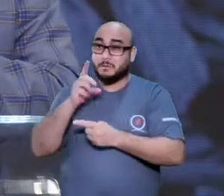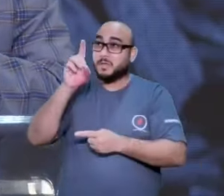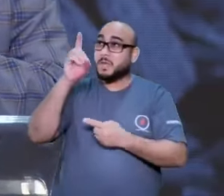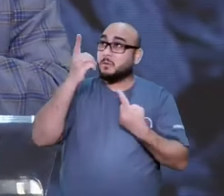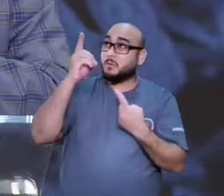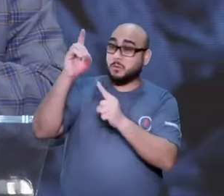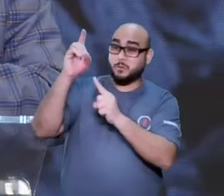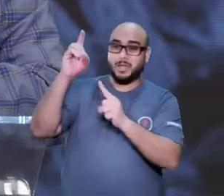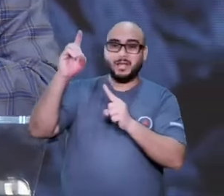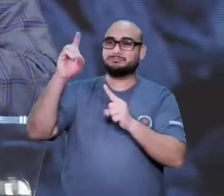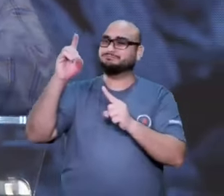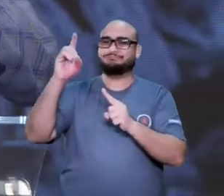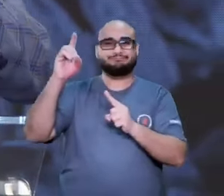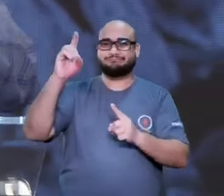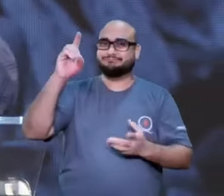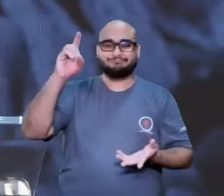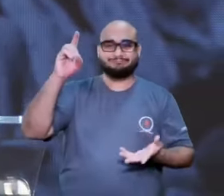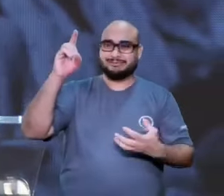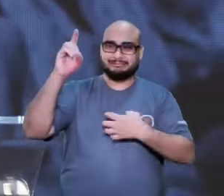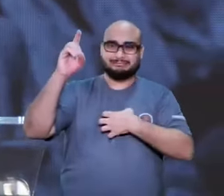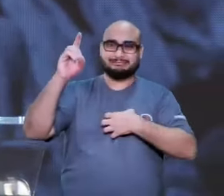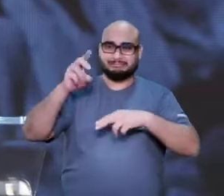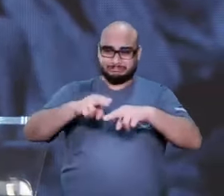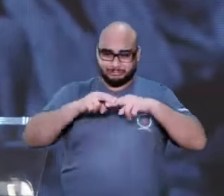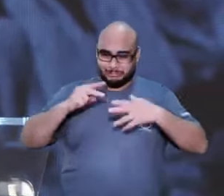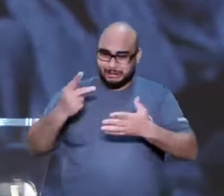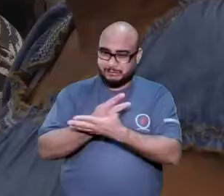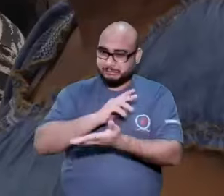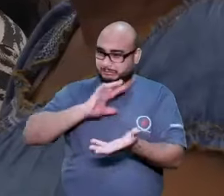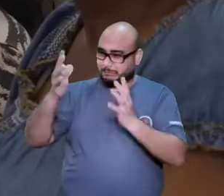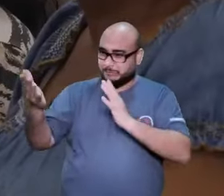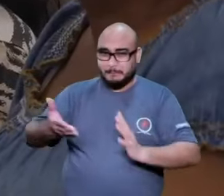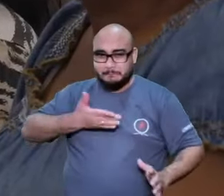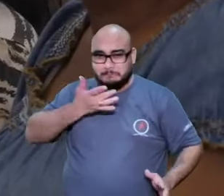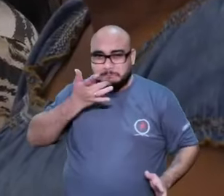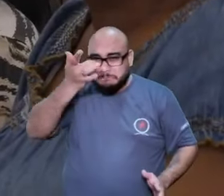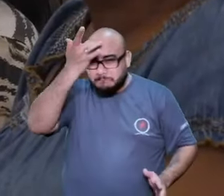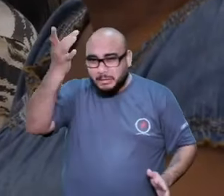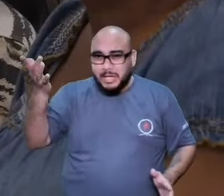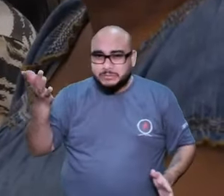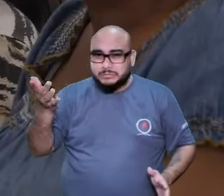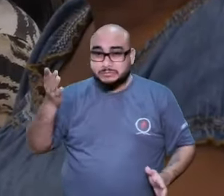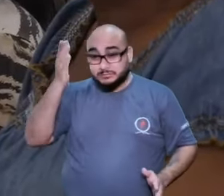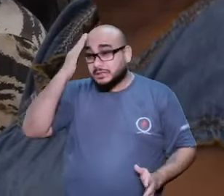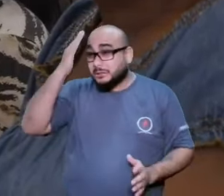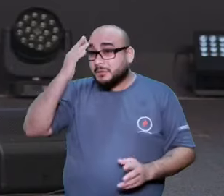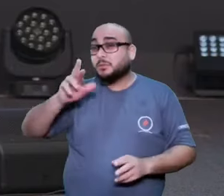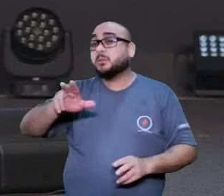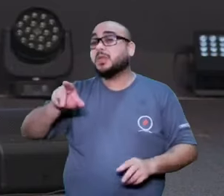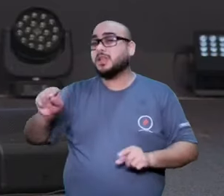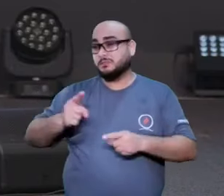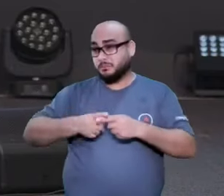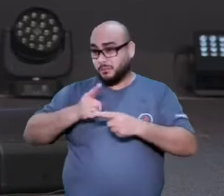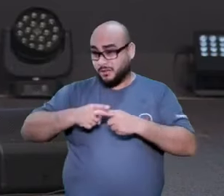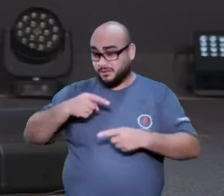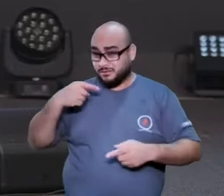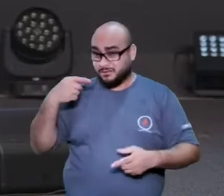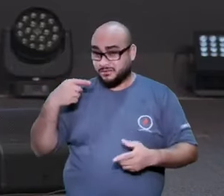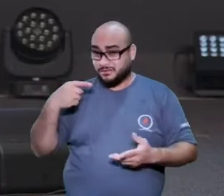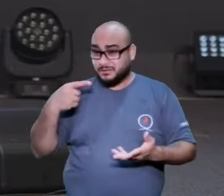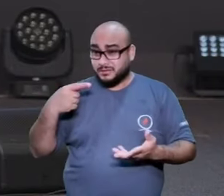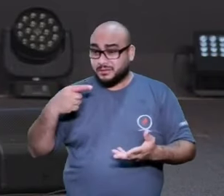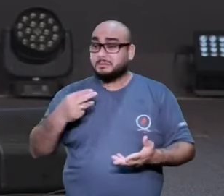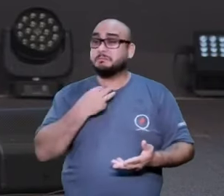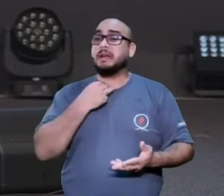o pela tragédia que está acontecendo com ela e sabe por quê Porque não diz Marta irmã